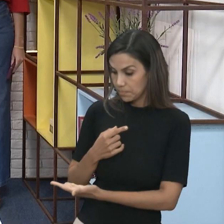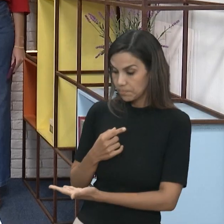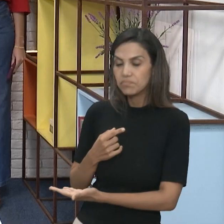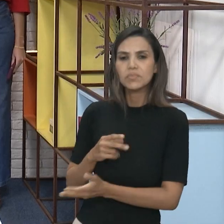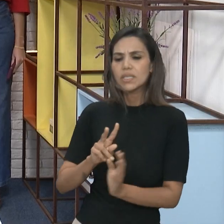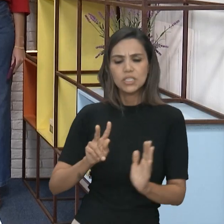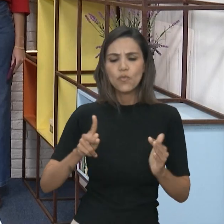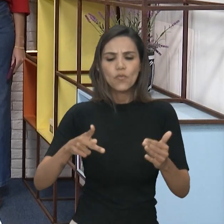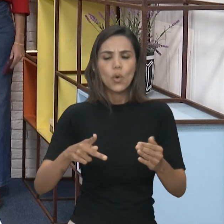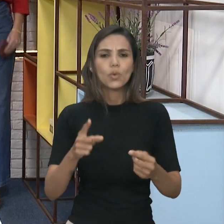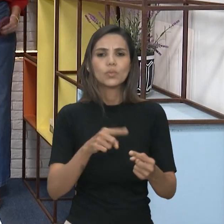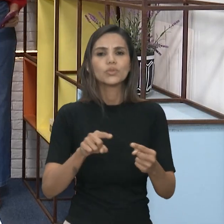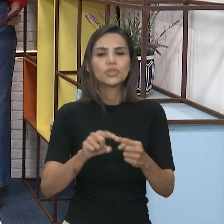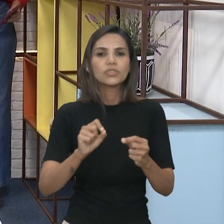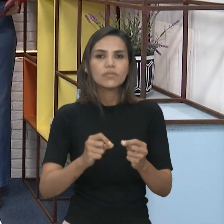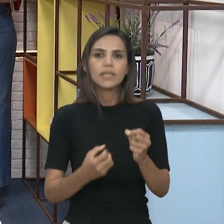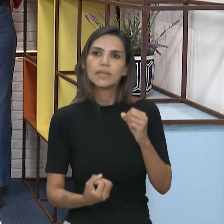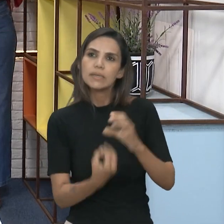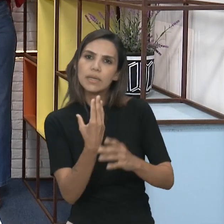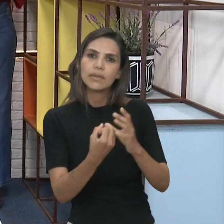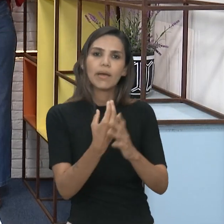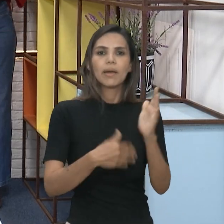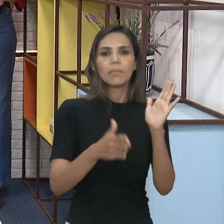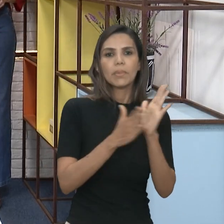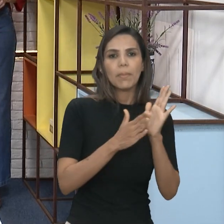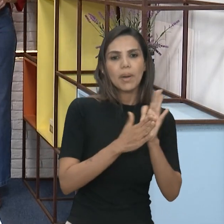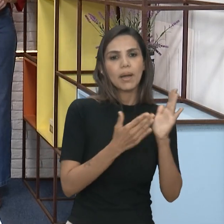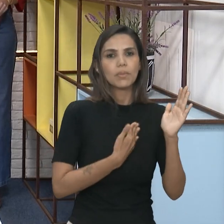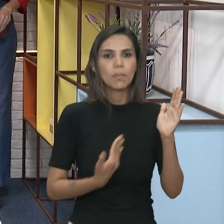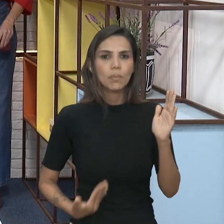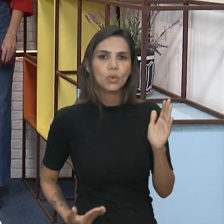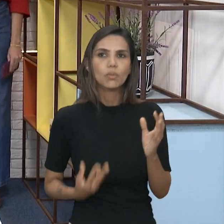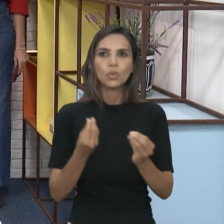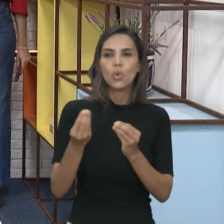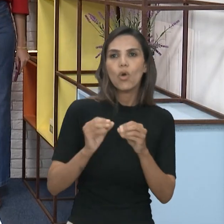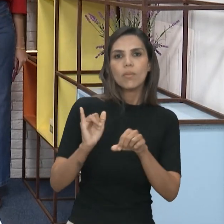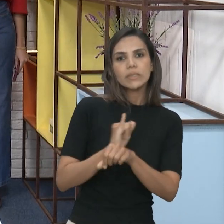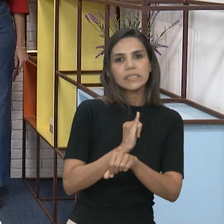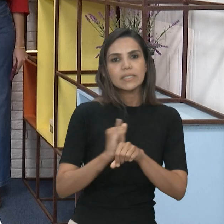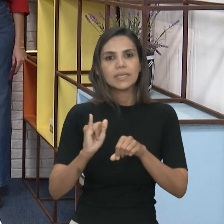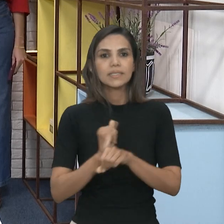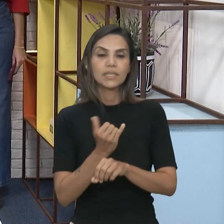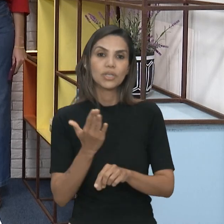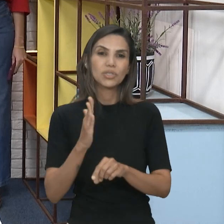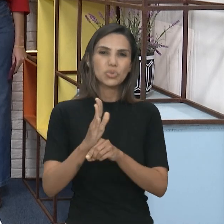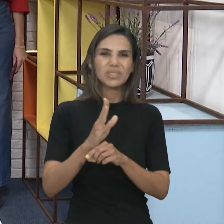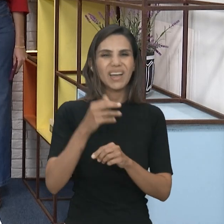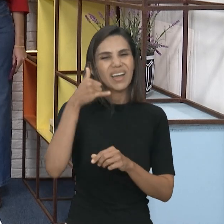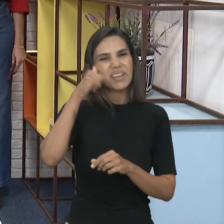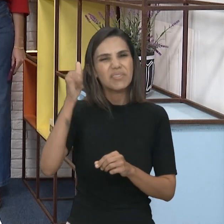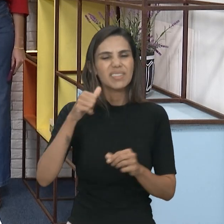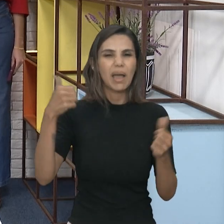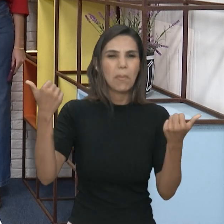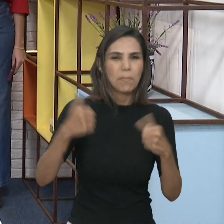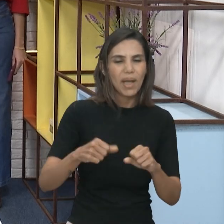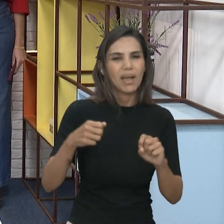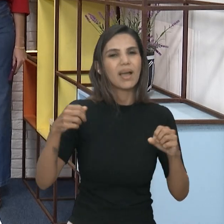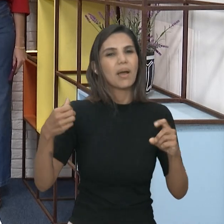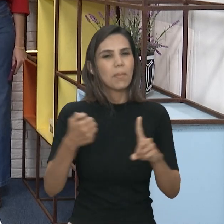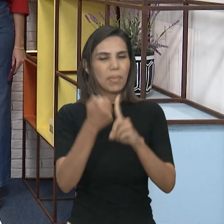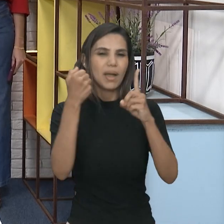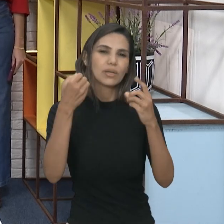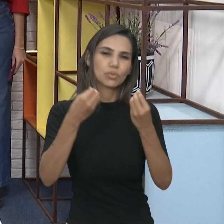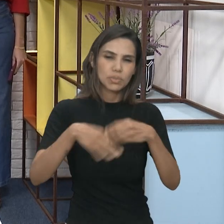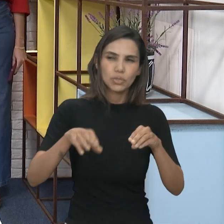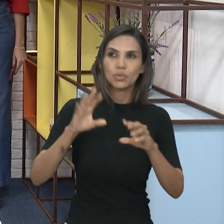promover políticas públicas para lidar com as mudanças climáticas. O professor Manuel Eduardo Ferreira, do Instituto de